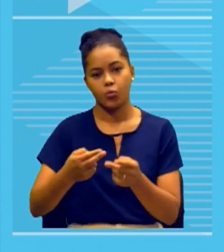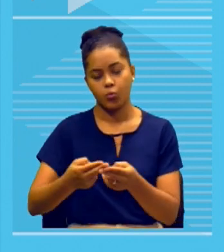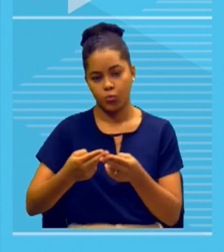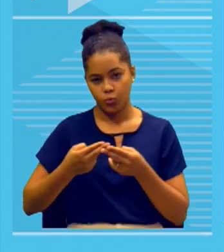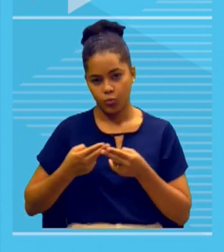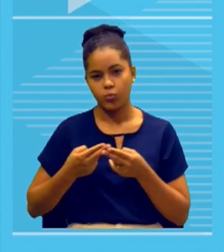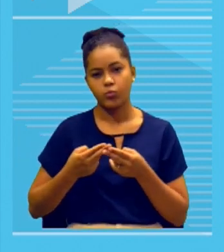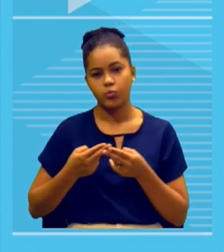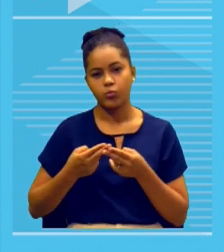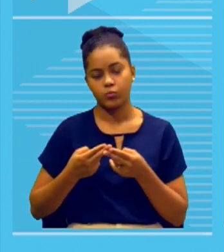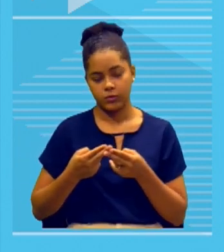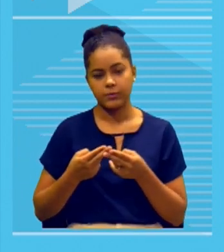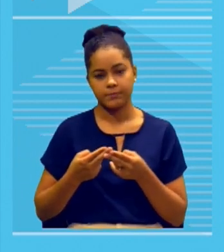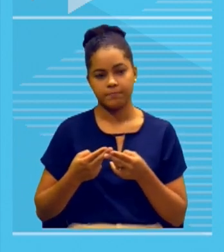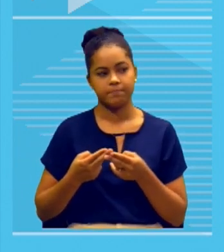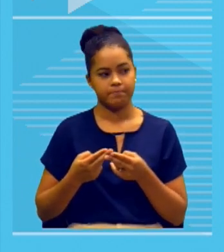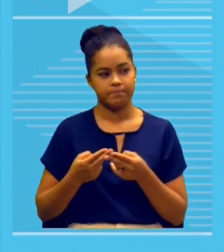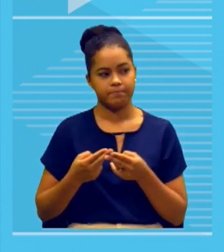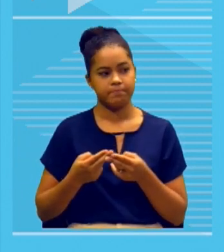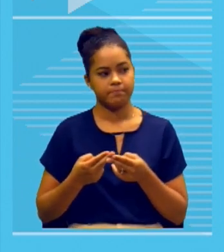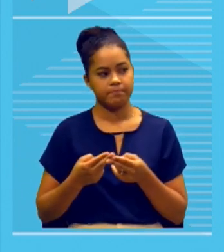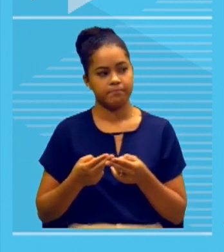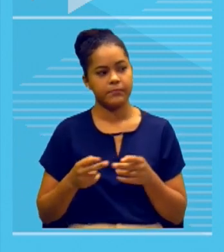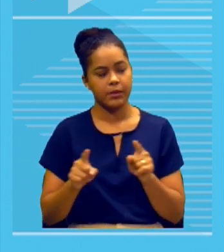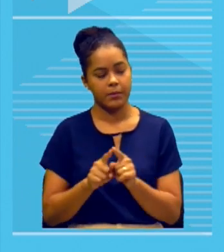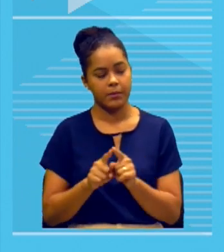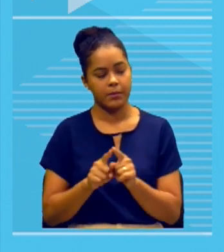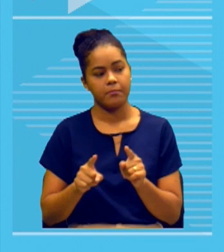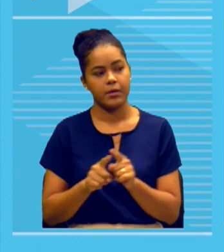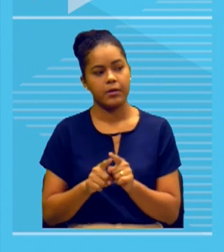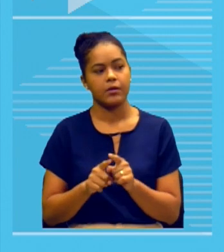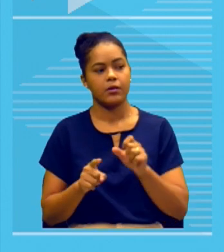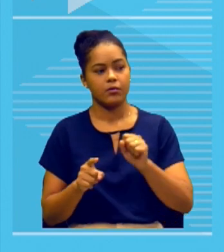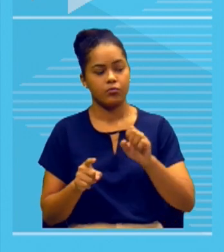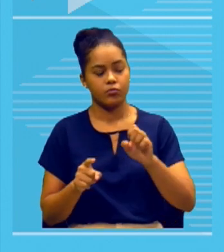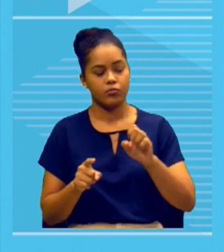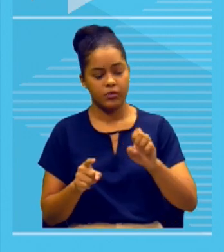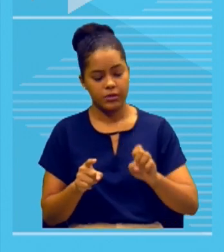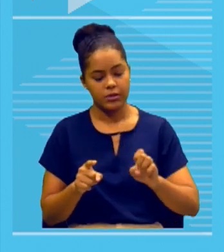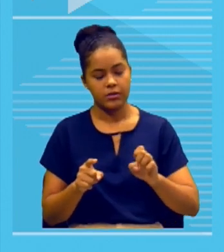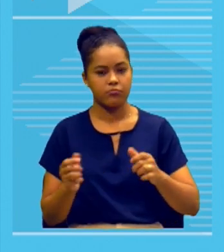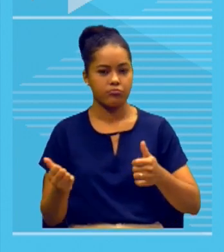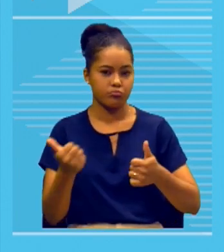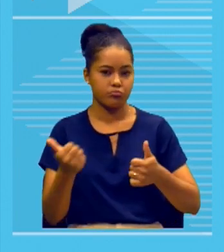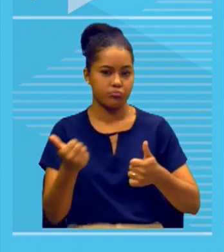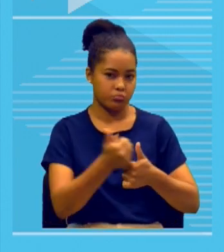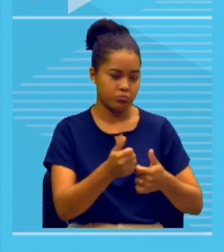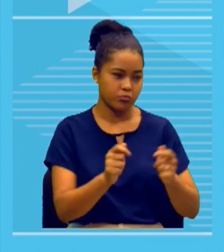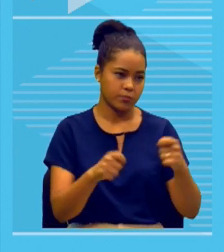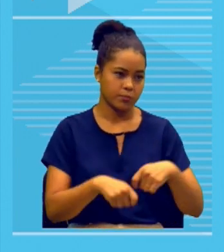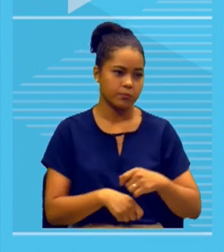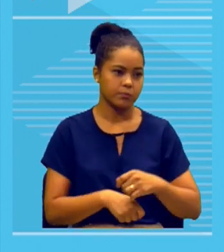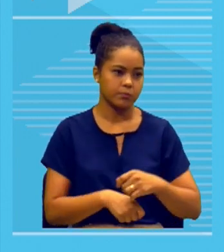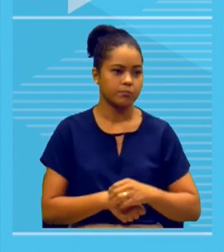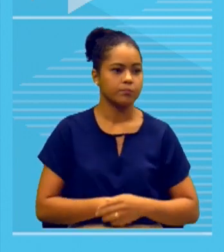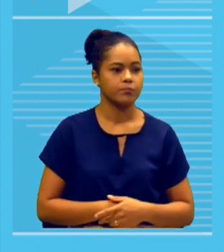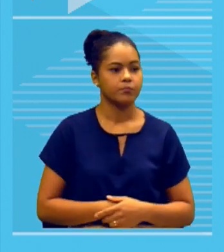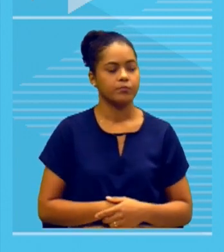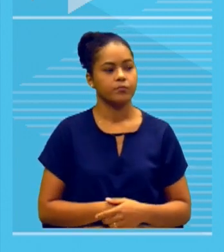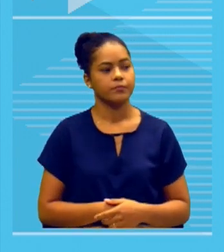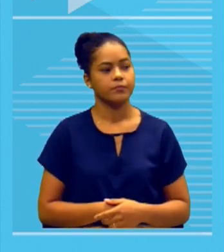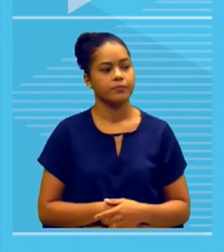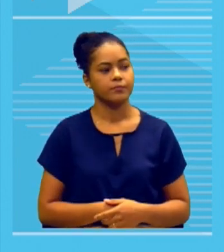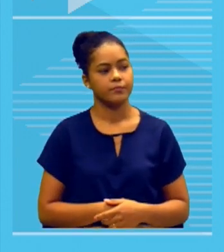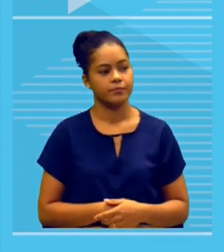diminuir sua pena Olha aí e aqui ó eu vou destacar